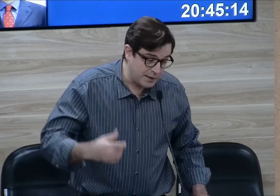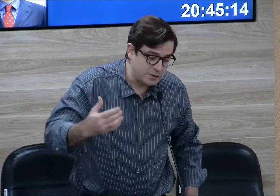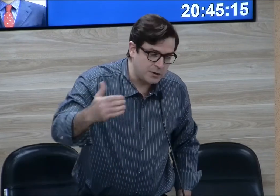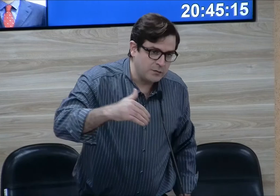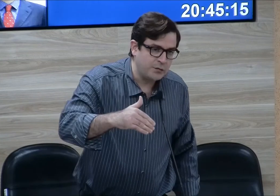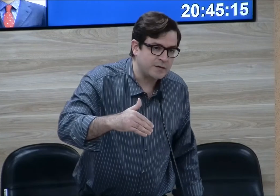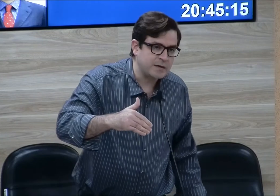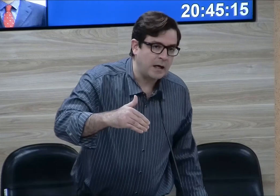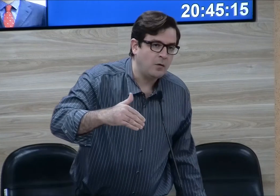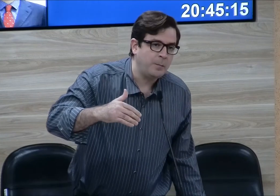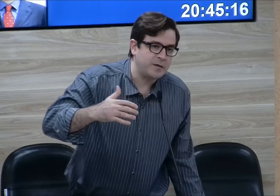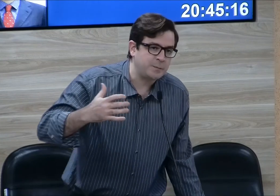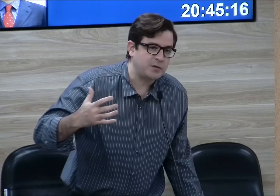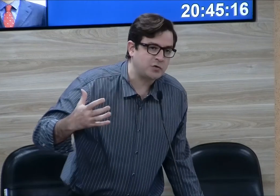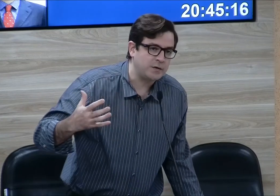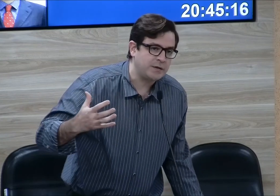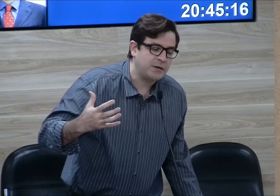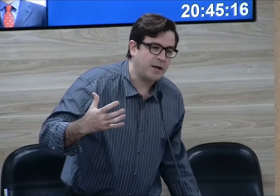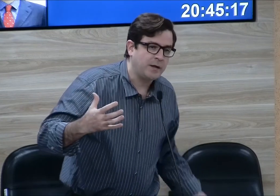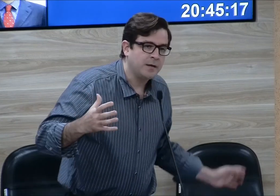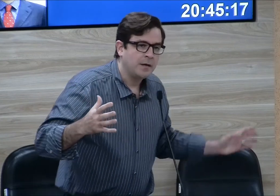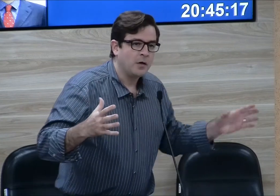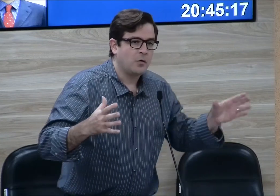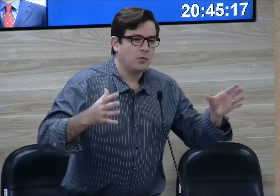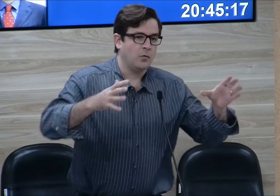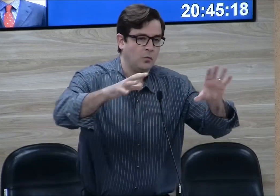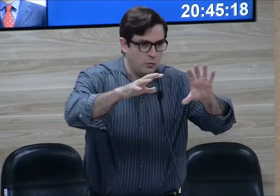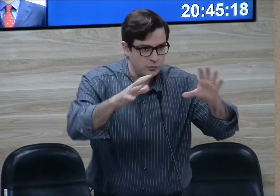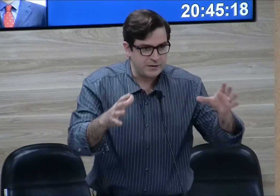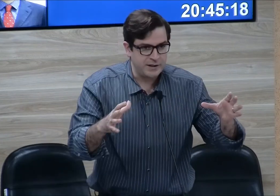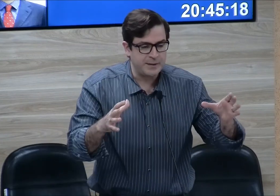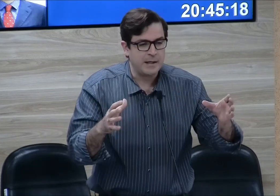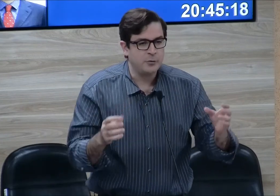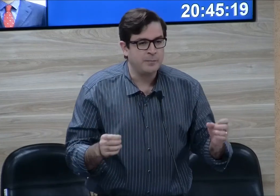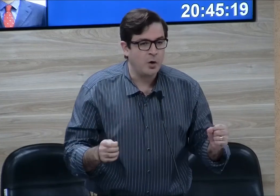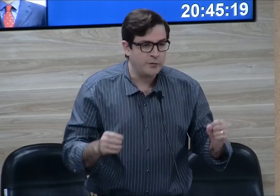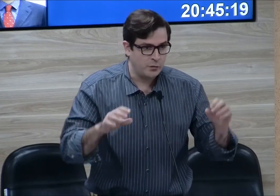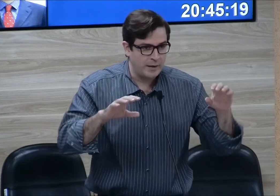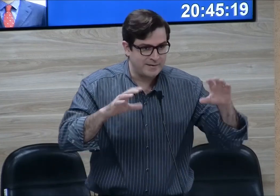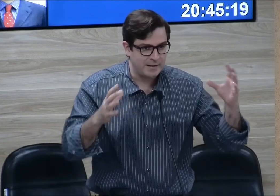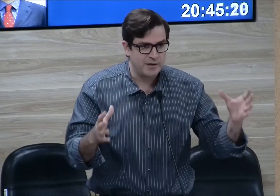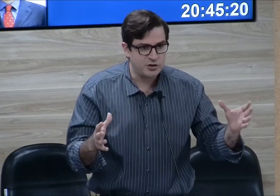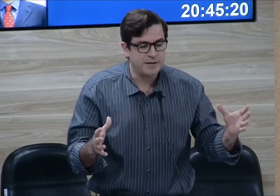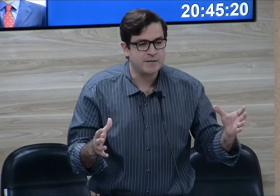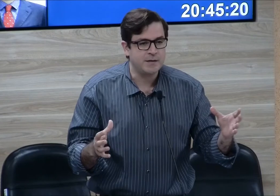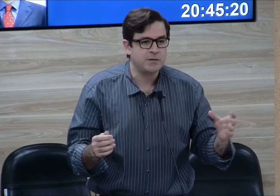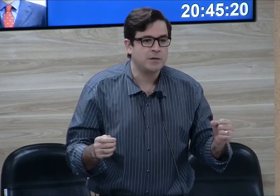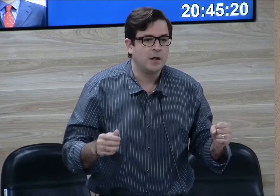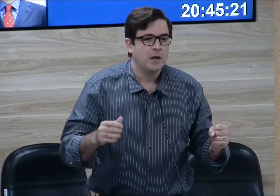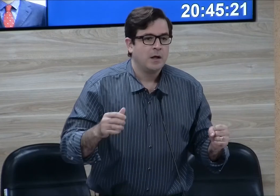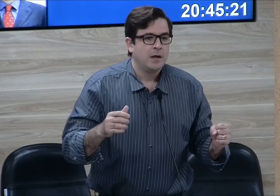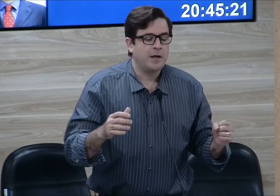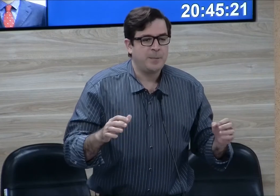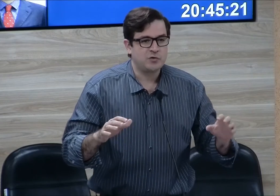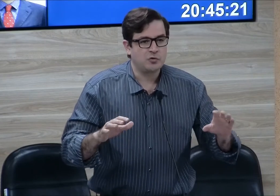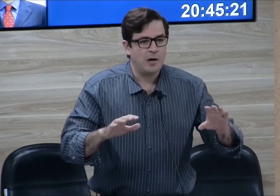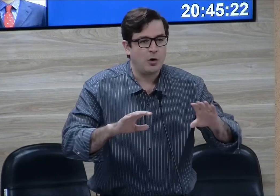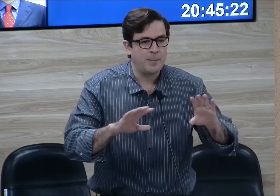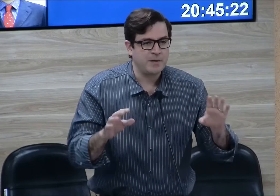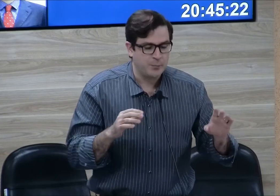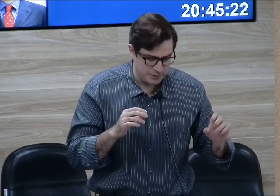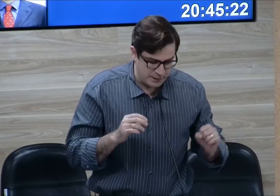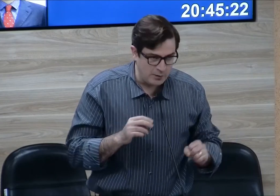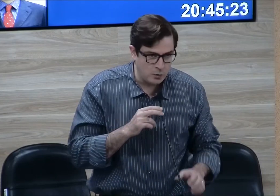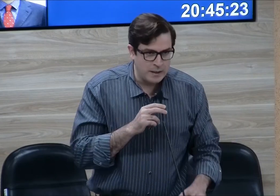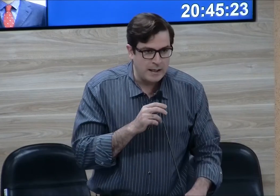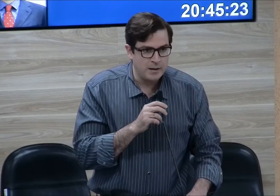esse incentivo fiscal para as pessoas que têm um determinado imóvel. Essa lei já existe, e a pessoa